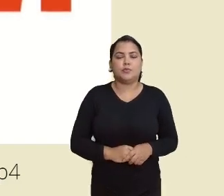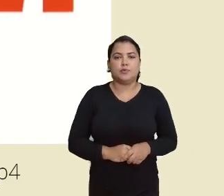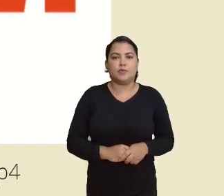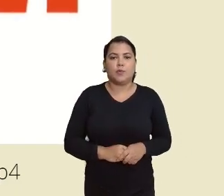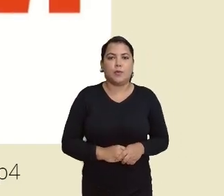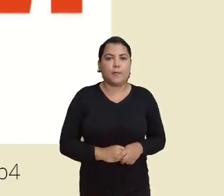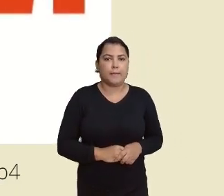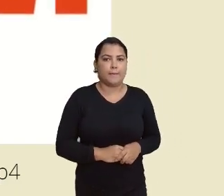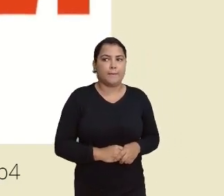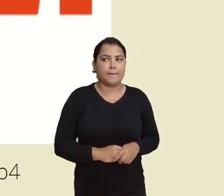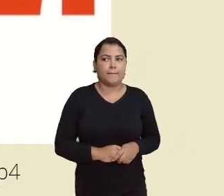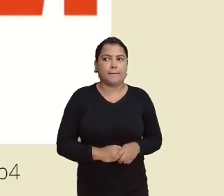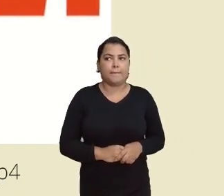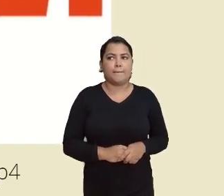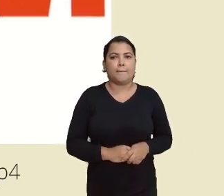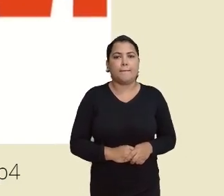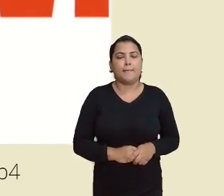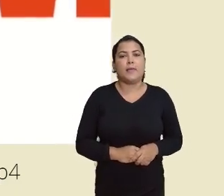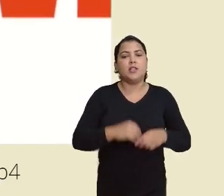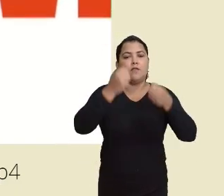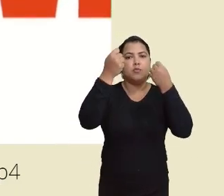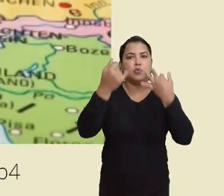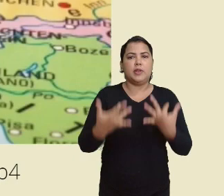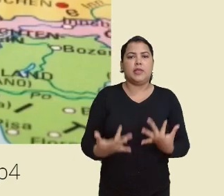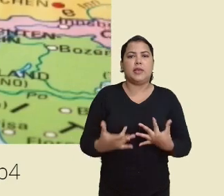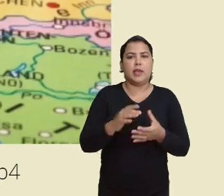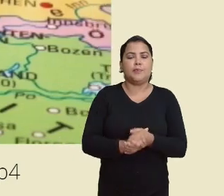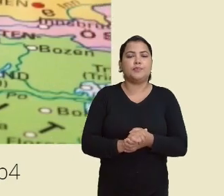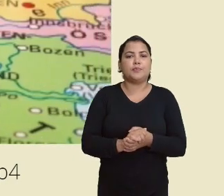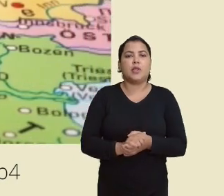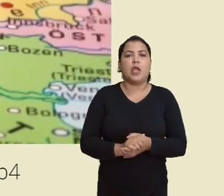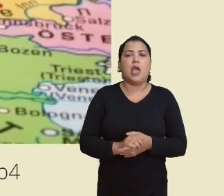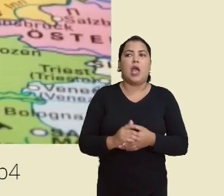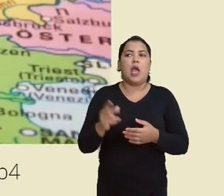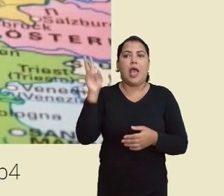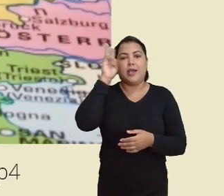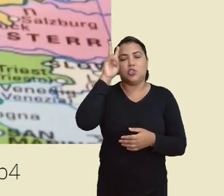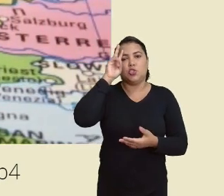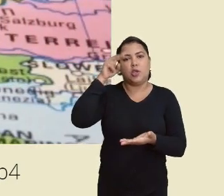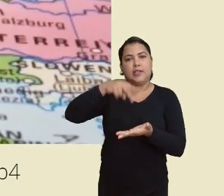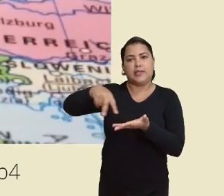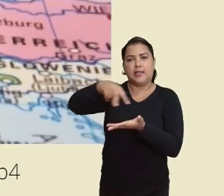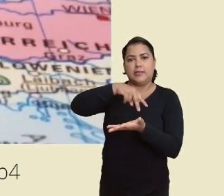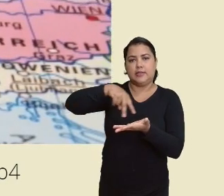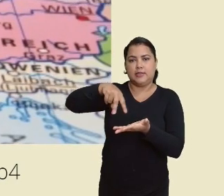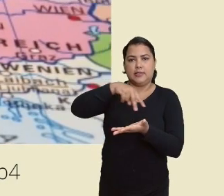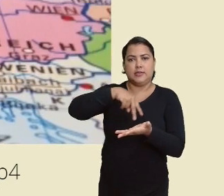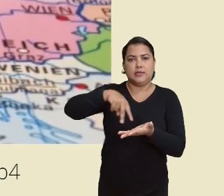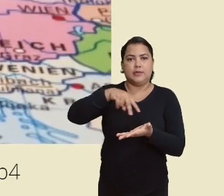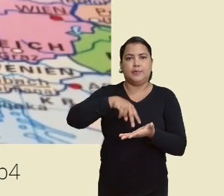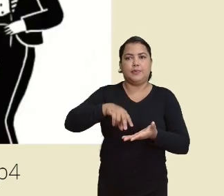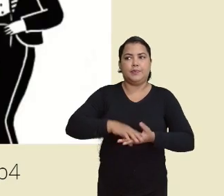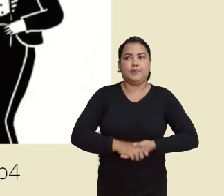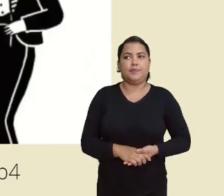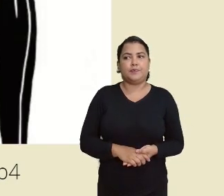sobre dança surgiram a partir do século XVI. Para falar um pouco sobre a história da música. Cada país europeu criou suas próprias danças.